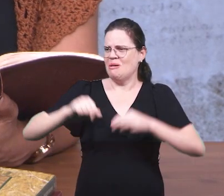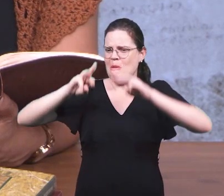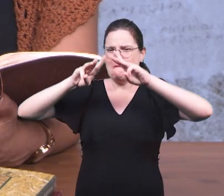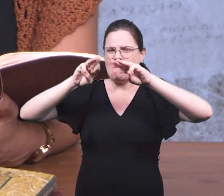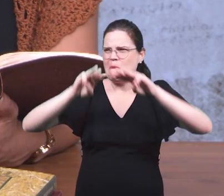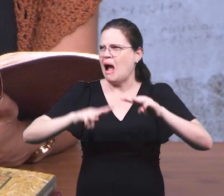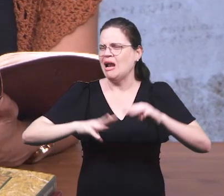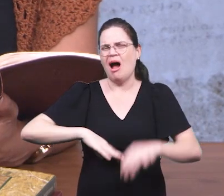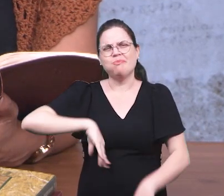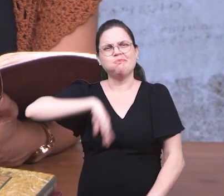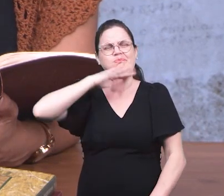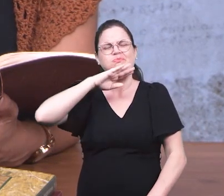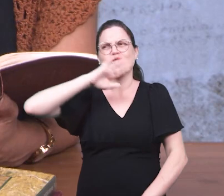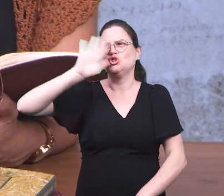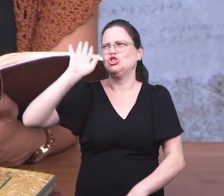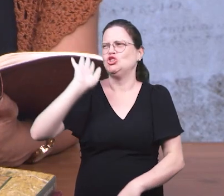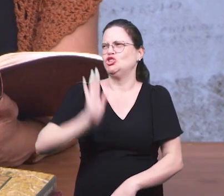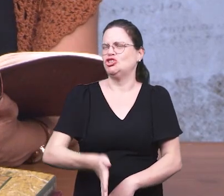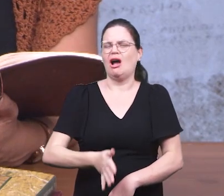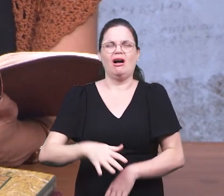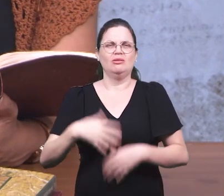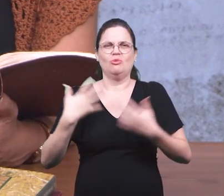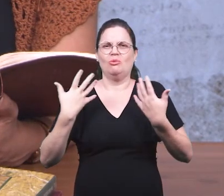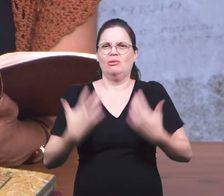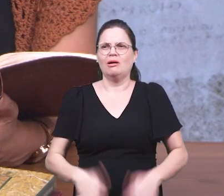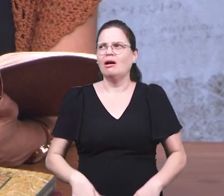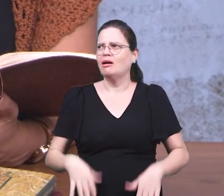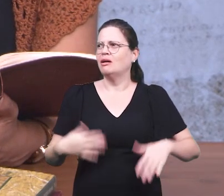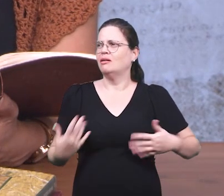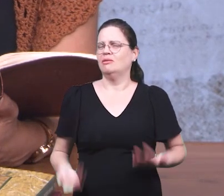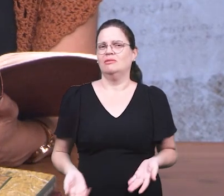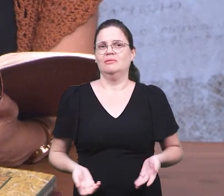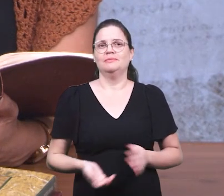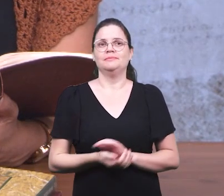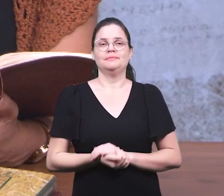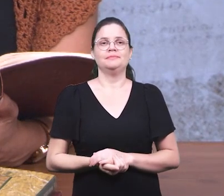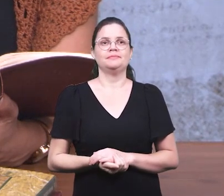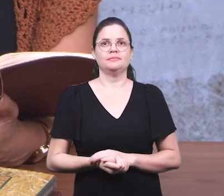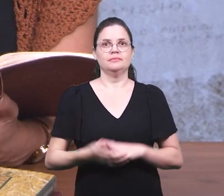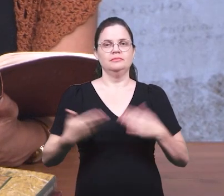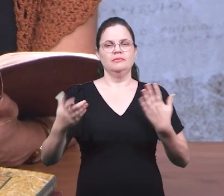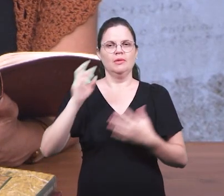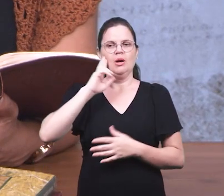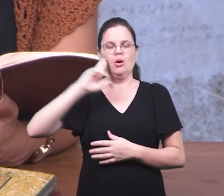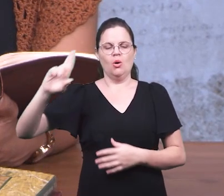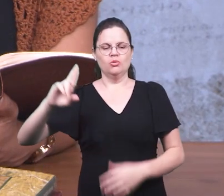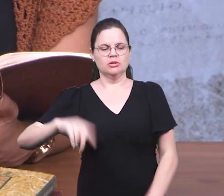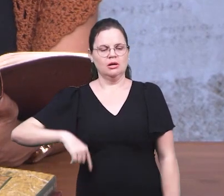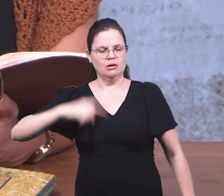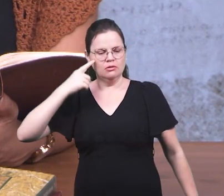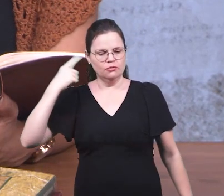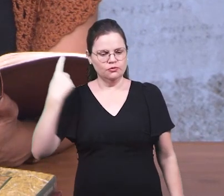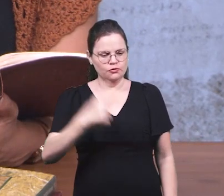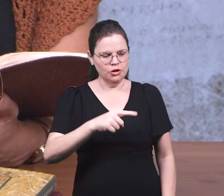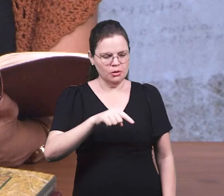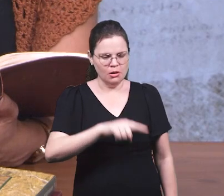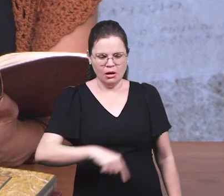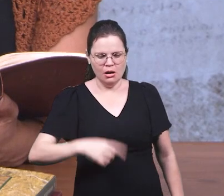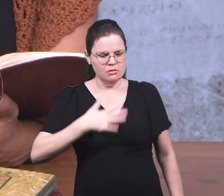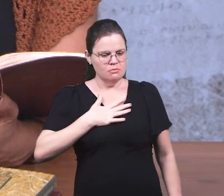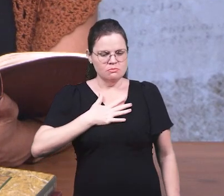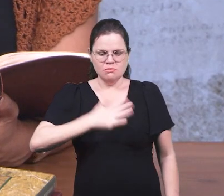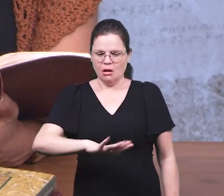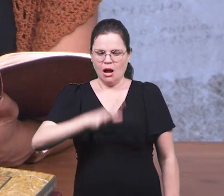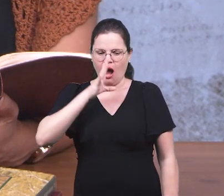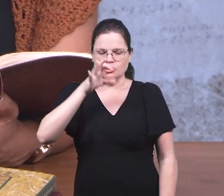alma tem fastio deste pão tão vil. Então o Senhor mandou entre o